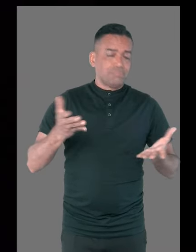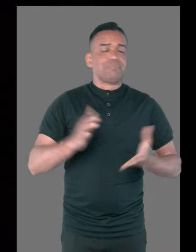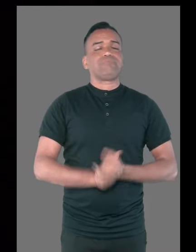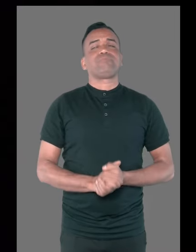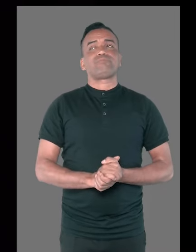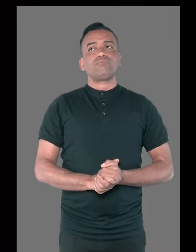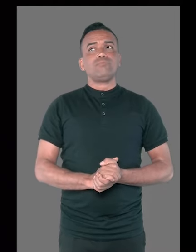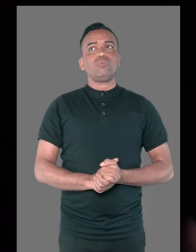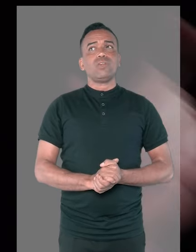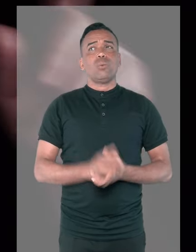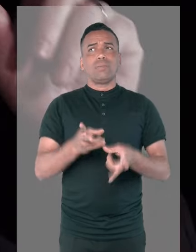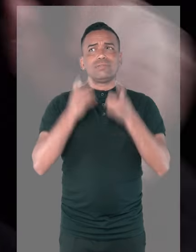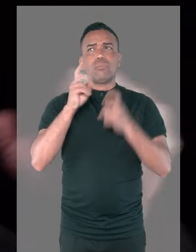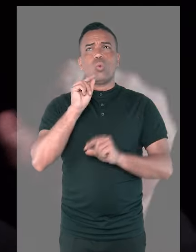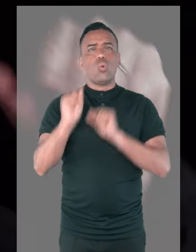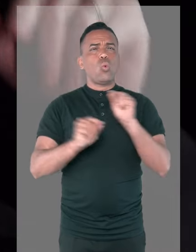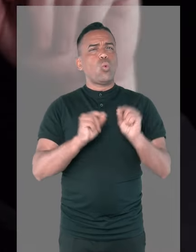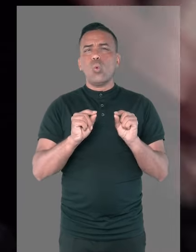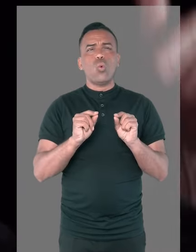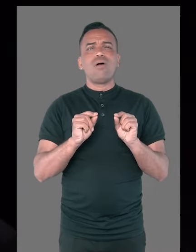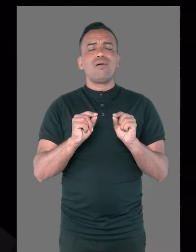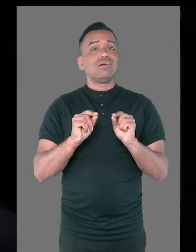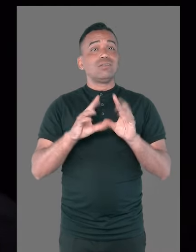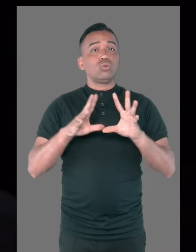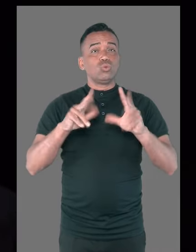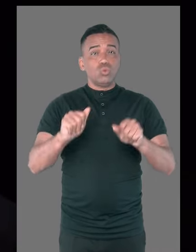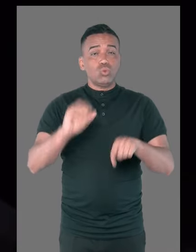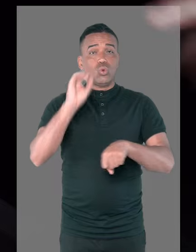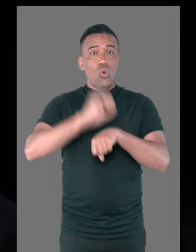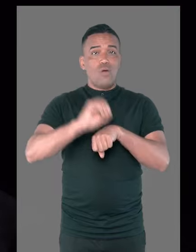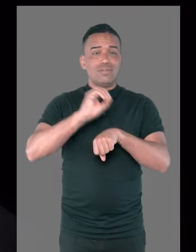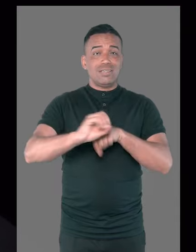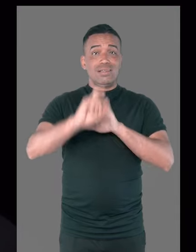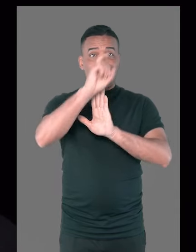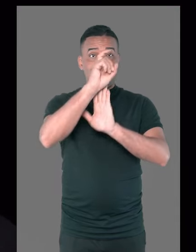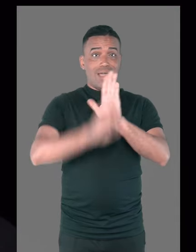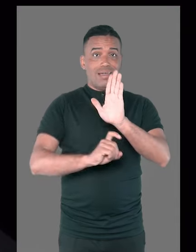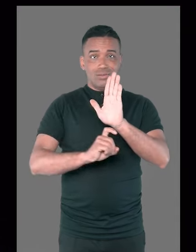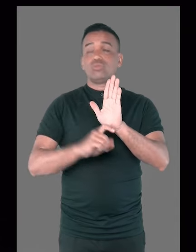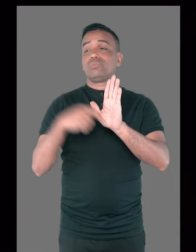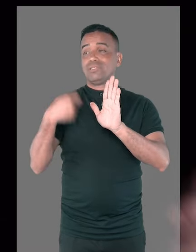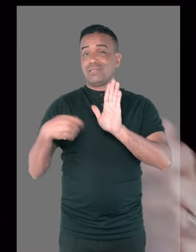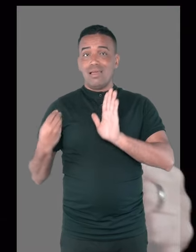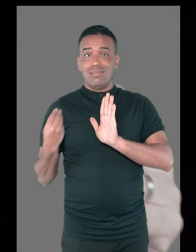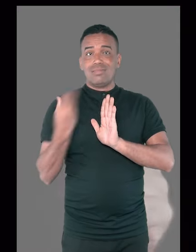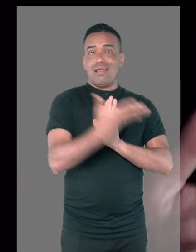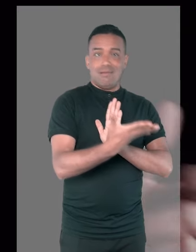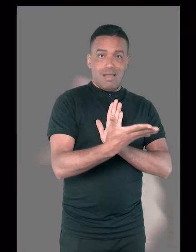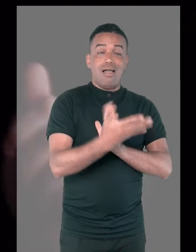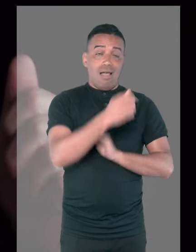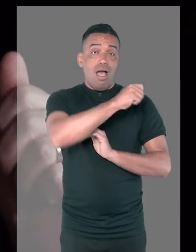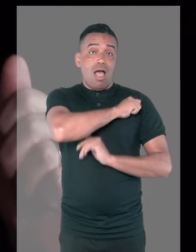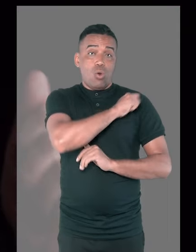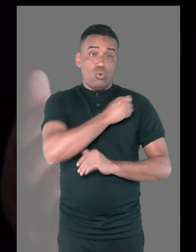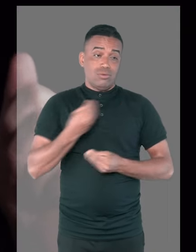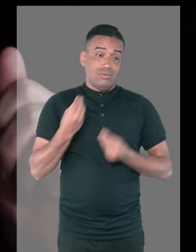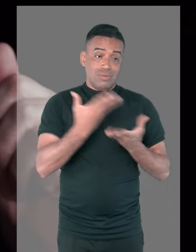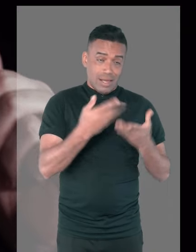que toda oficina tem um calendário de textos que são entregues pelos alunos. Os alunos, eles